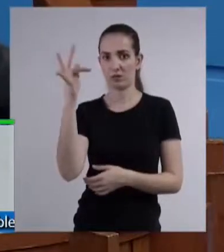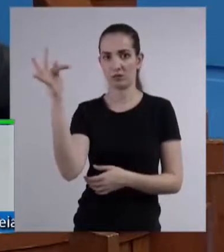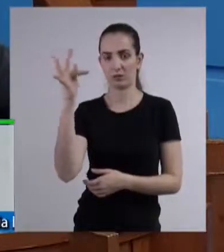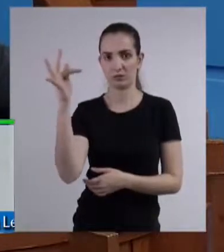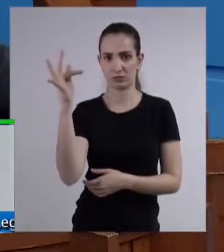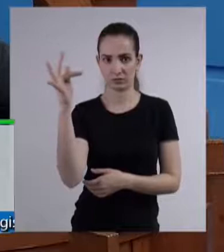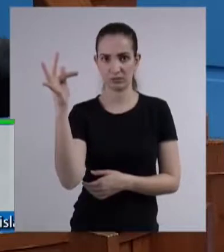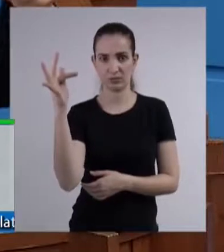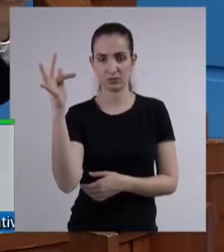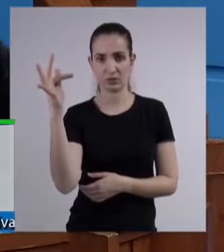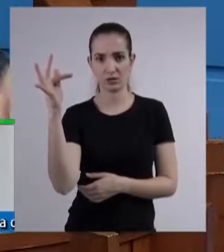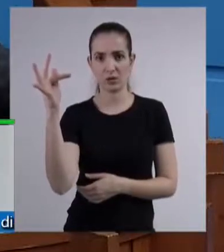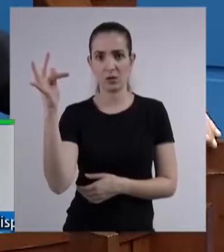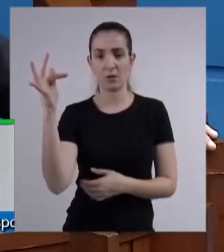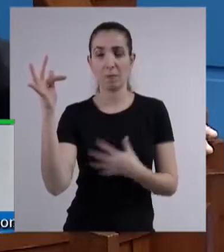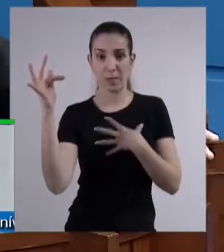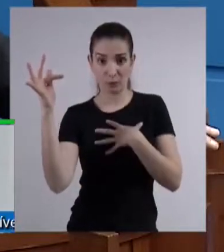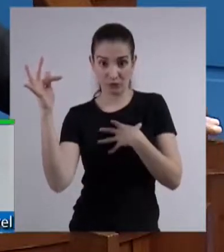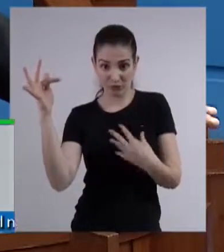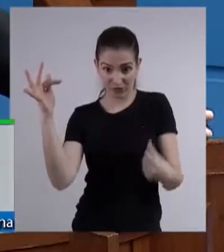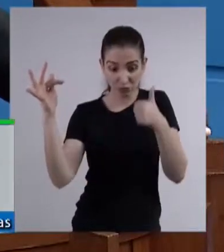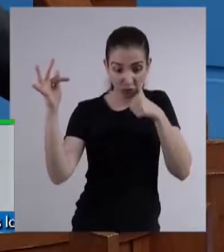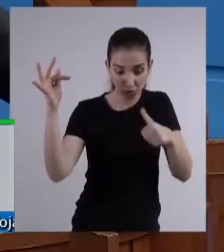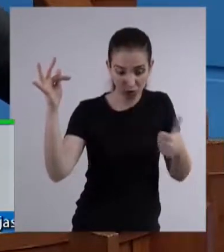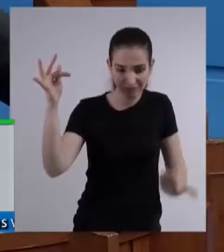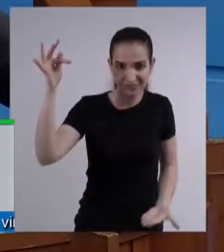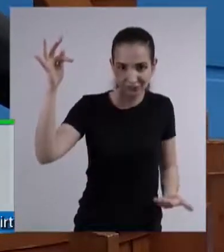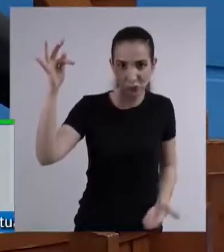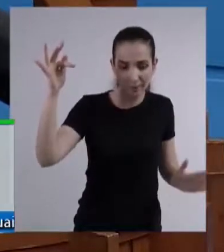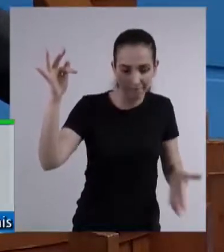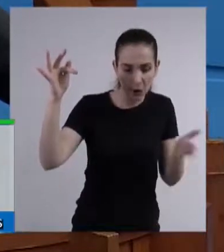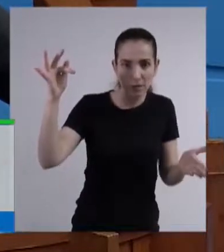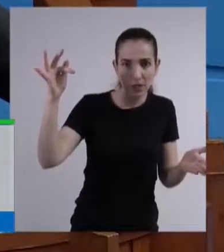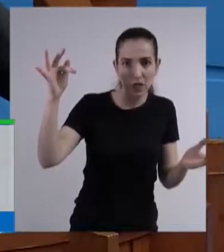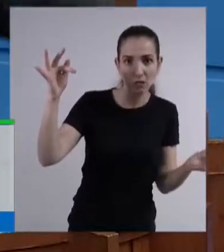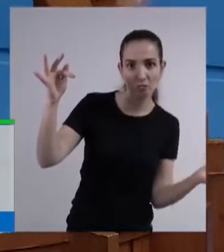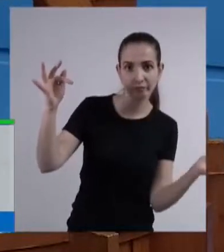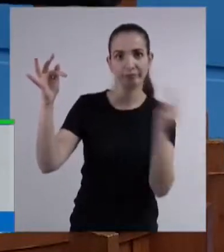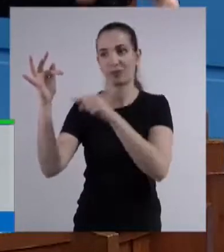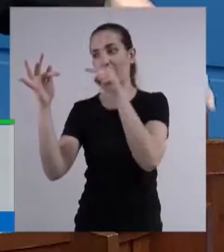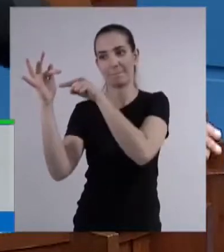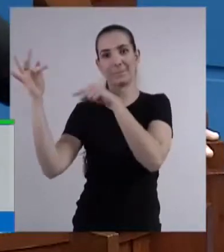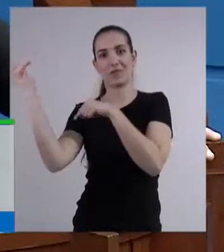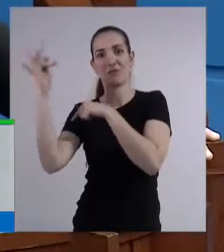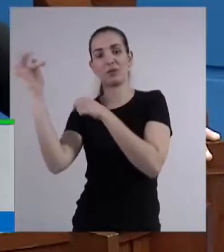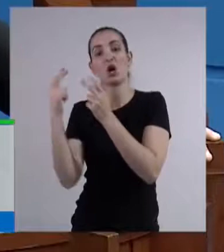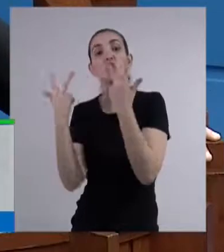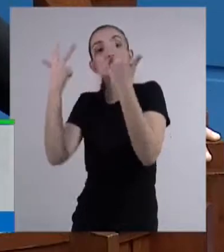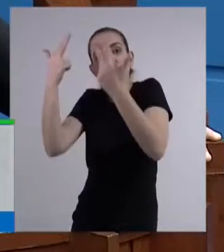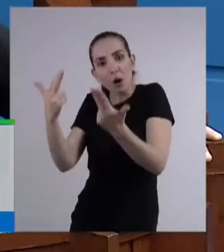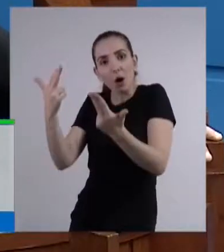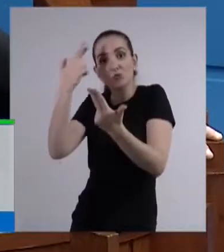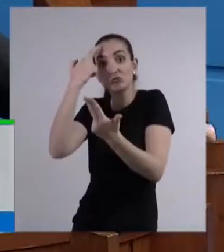patroa. Isso que estava acontecendo no Brasil. Mas a elite tem raiva disso.